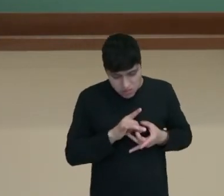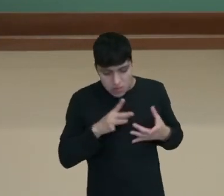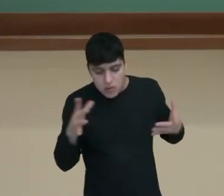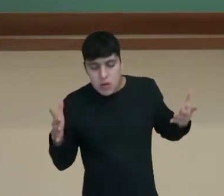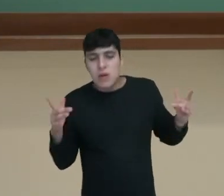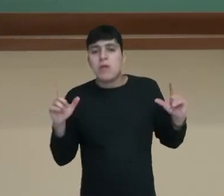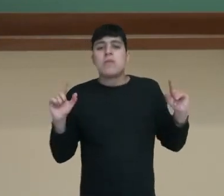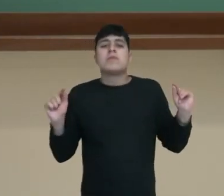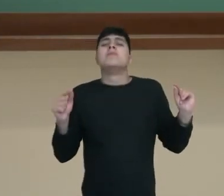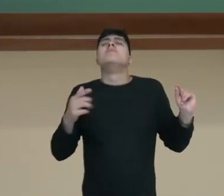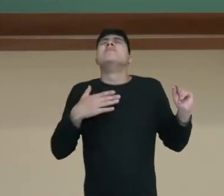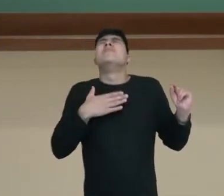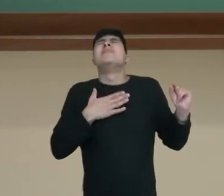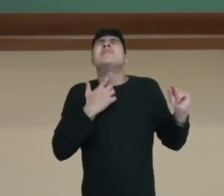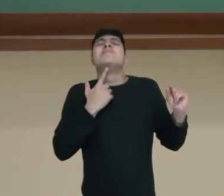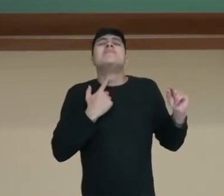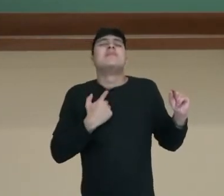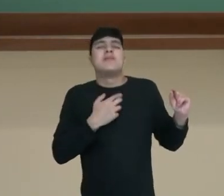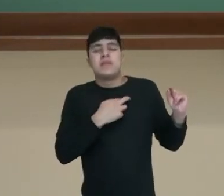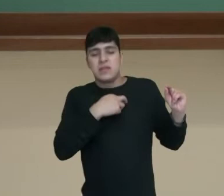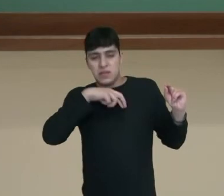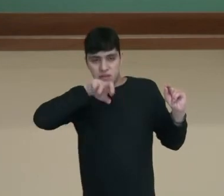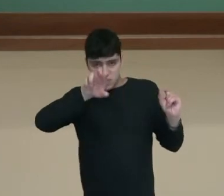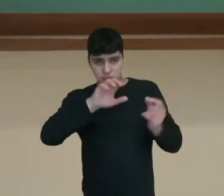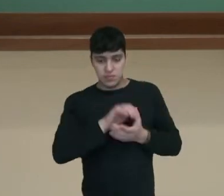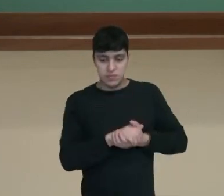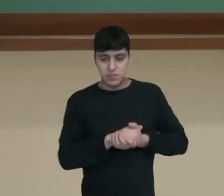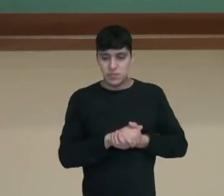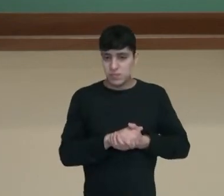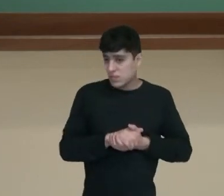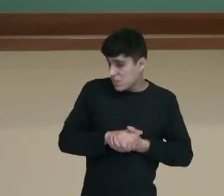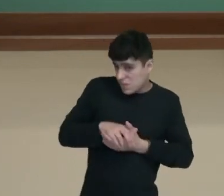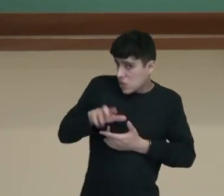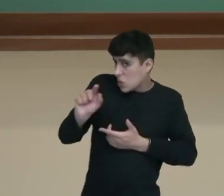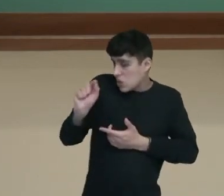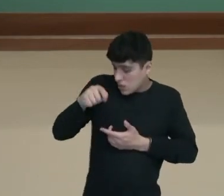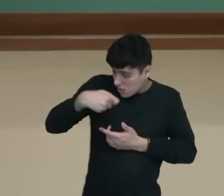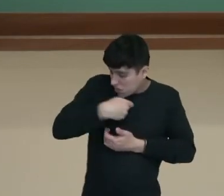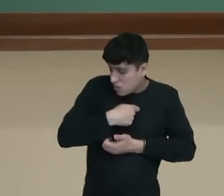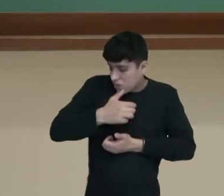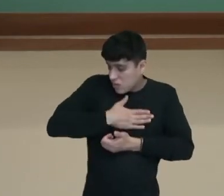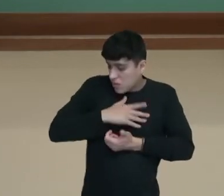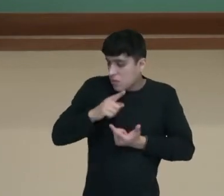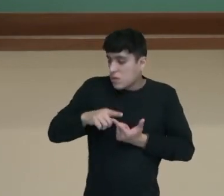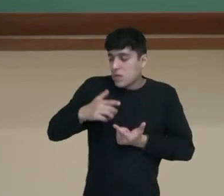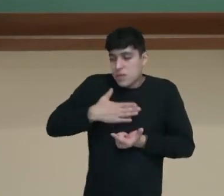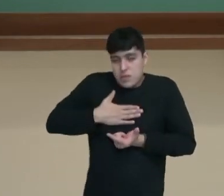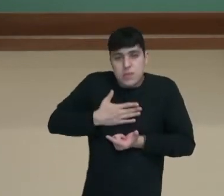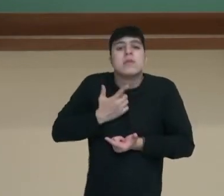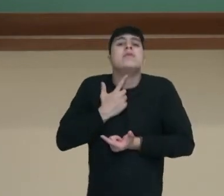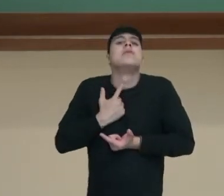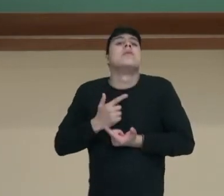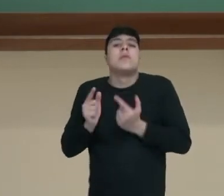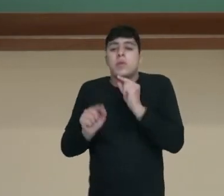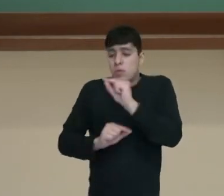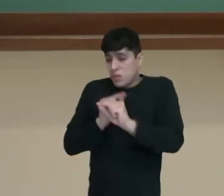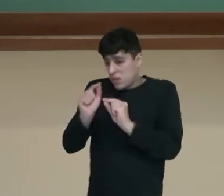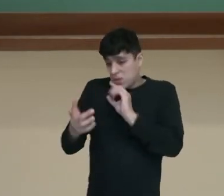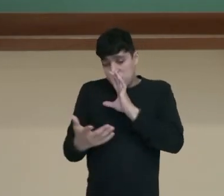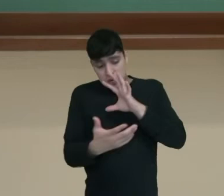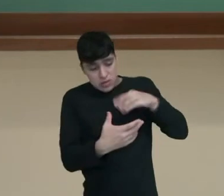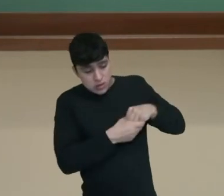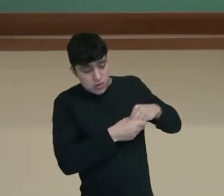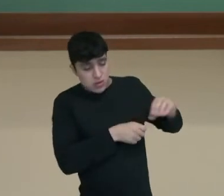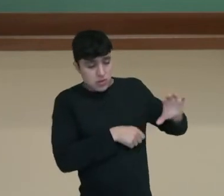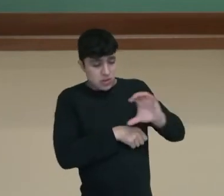qual eu quiser. E assim, não é só uma questão do meu gosto, da minha escolha. Isso também está garantido na Constituição,